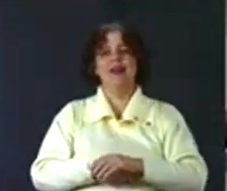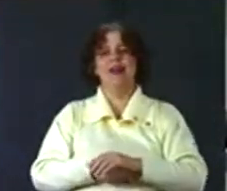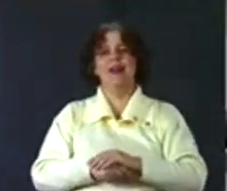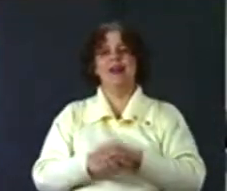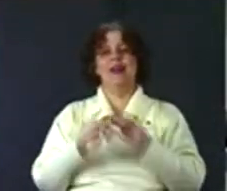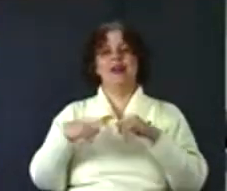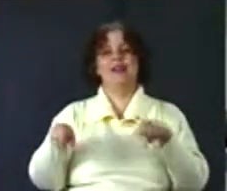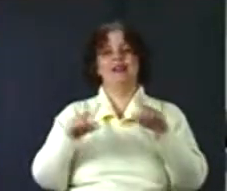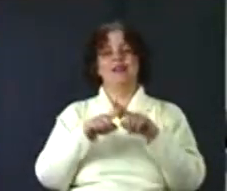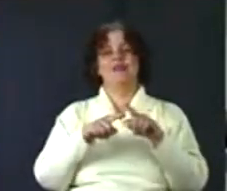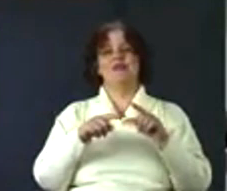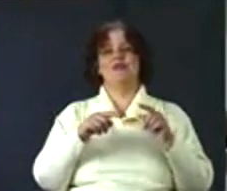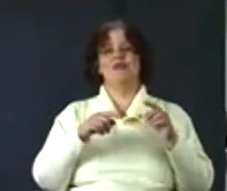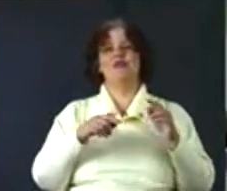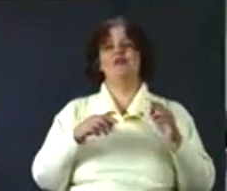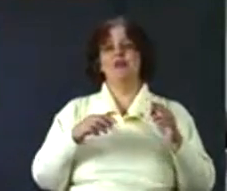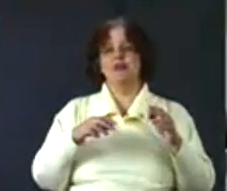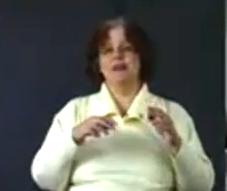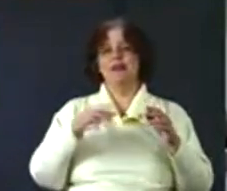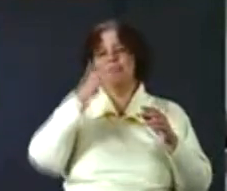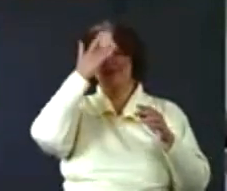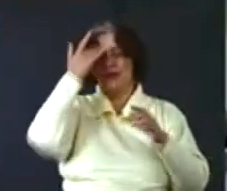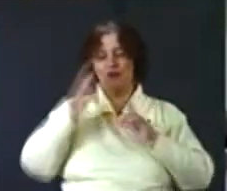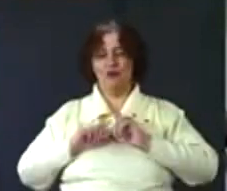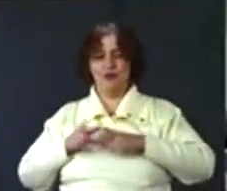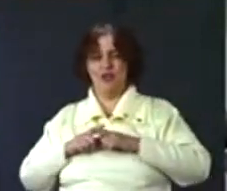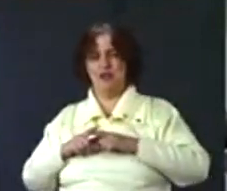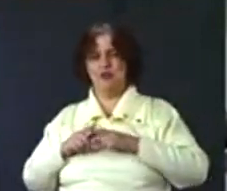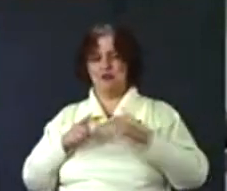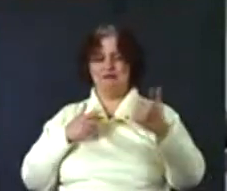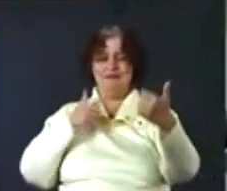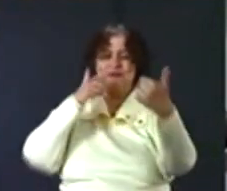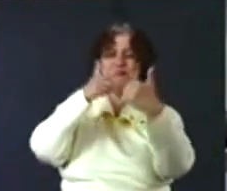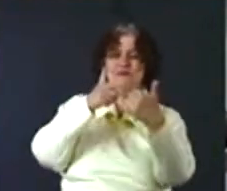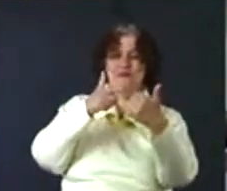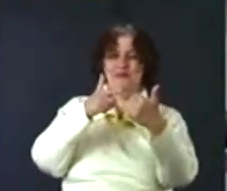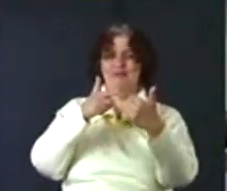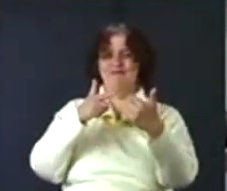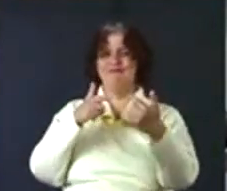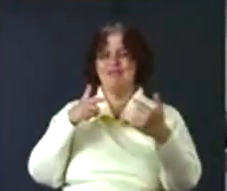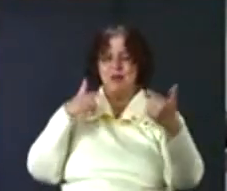tão terrível contra o povo do Senhor. Mas olha a palavra de Deus no verso 10.